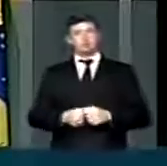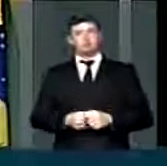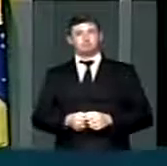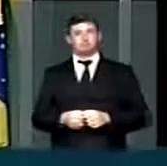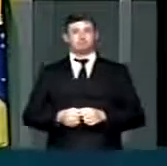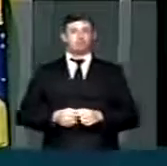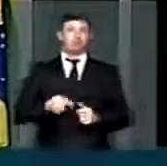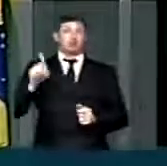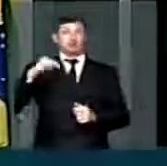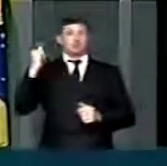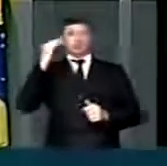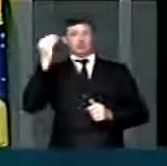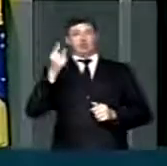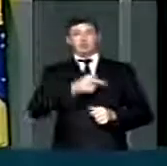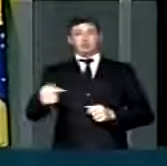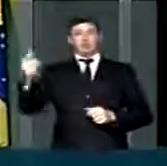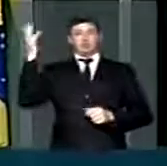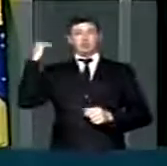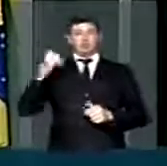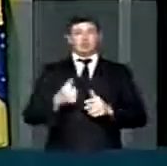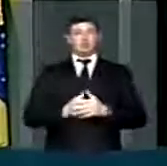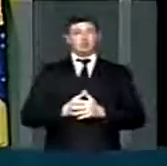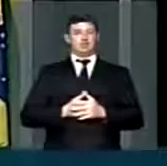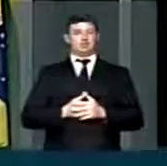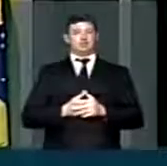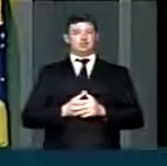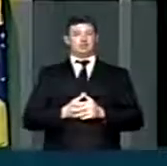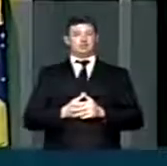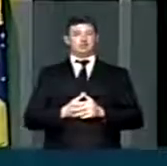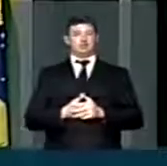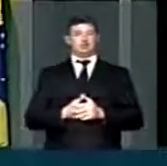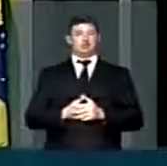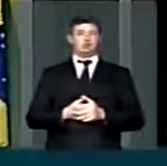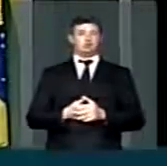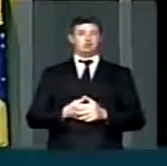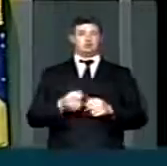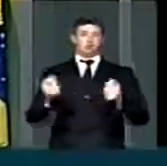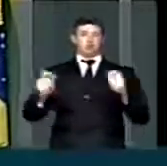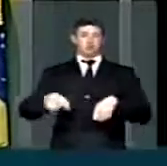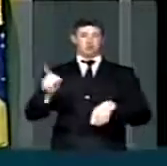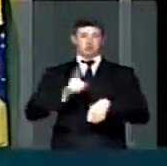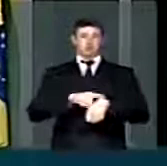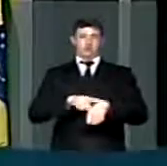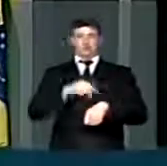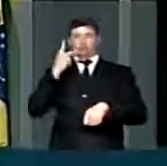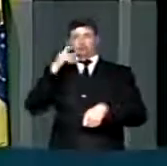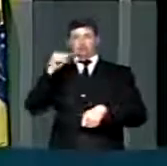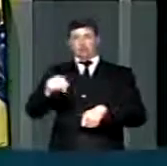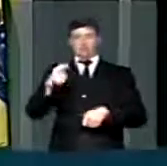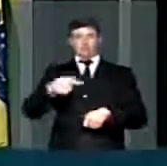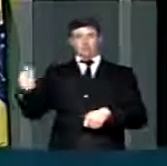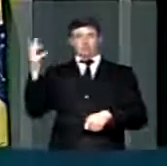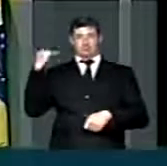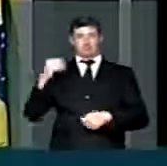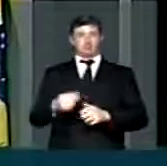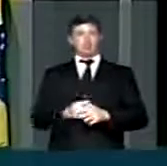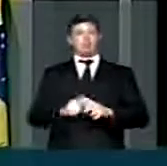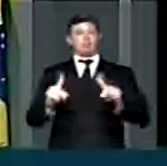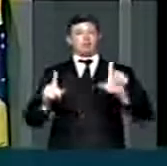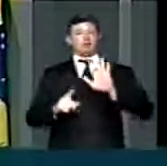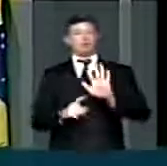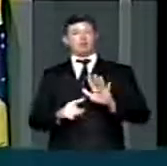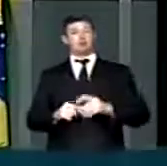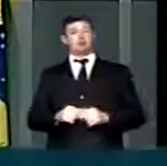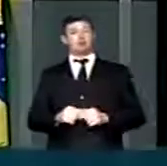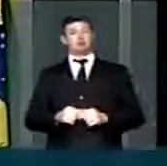muita importância. Semana passada, acabou que não deu tempo da gente fazer essa comunicação aqui, mas